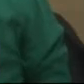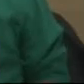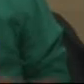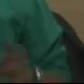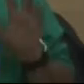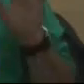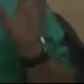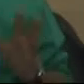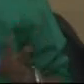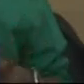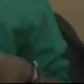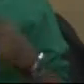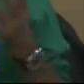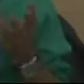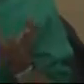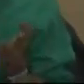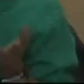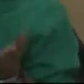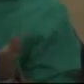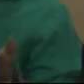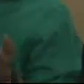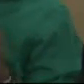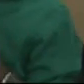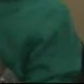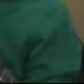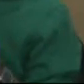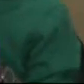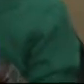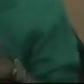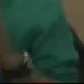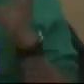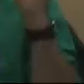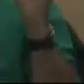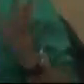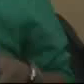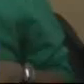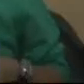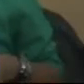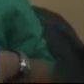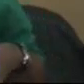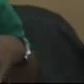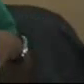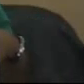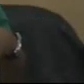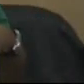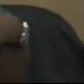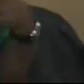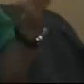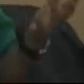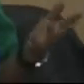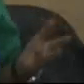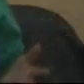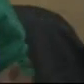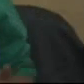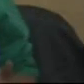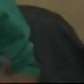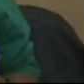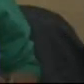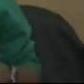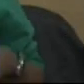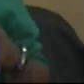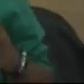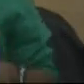está em vigor e a pessoa pode ligar solicitando uma muda de árvore. Lá no Horto Florestal tem